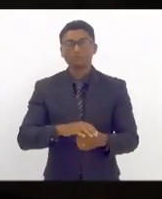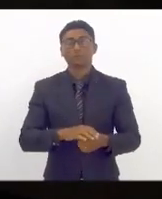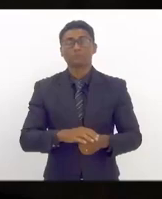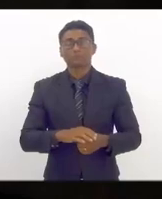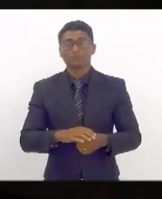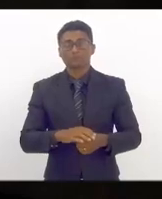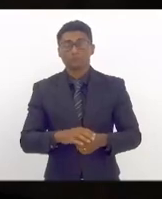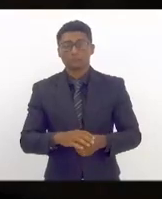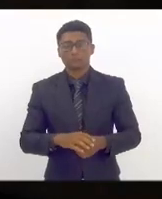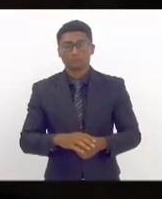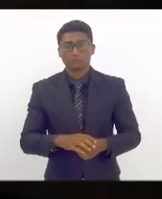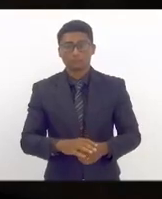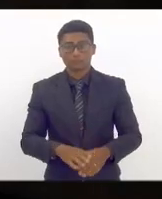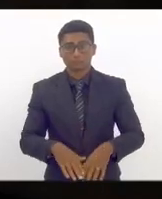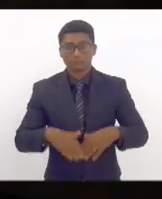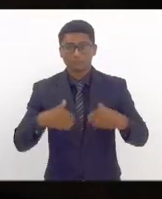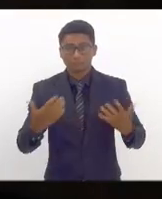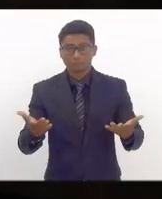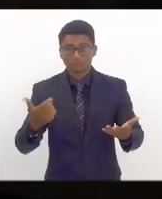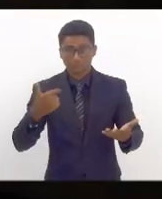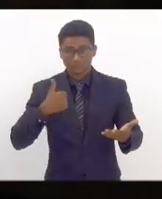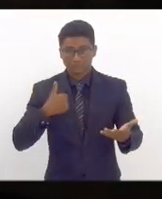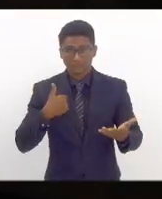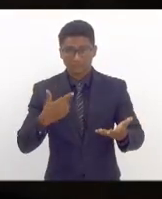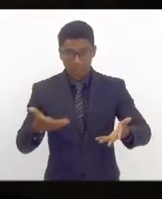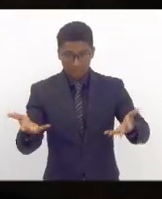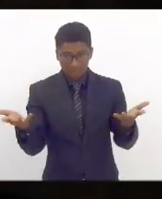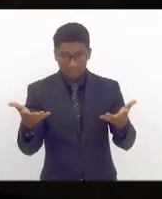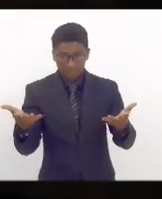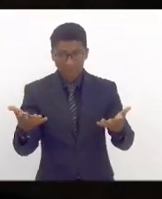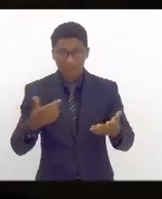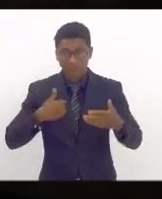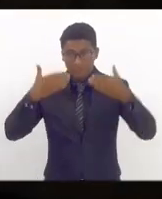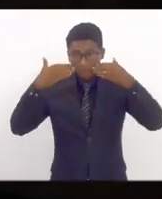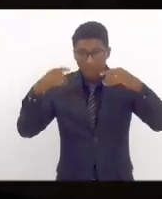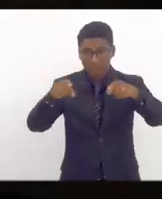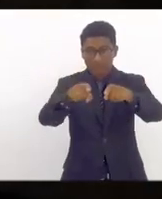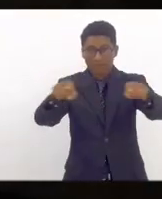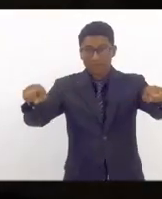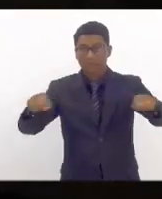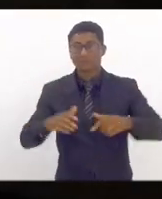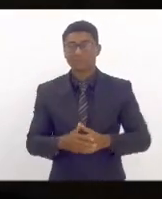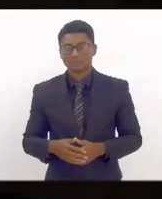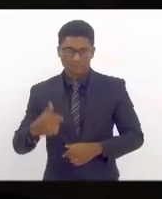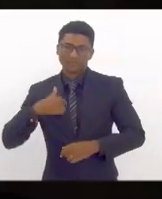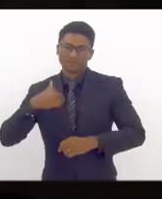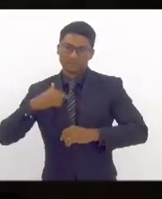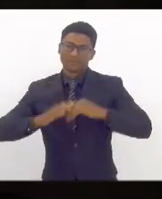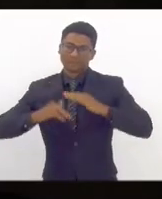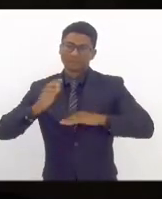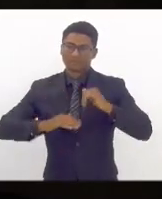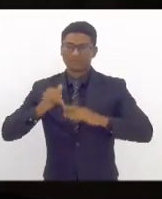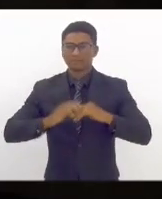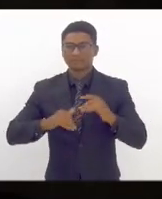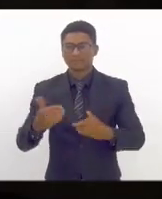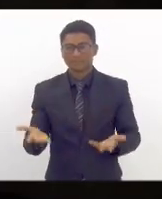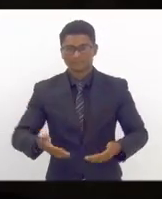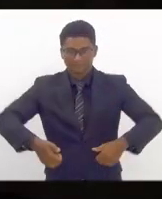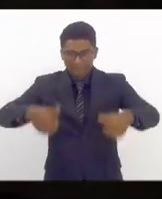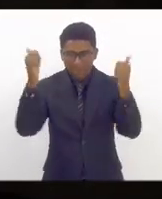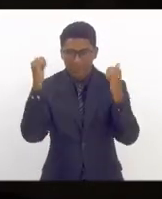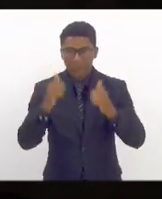suburbano então eu vou sair um pouquinho da teoria aqui e vou mostrar para vocês na prática que é o que eu faço sou melhor na